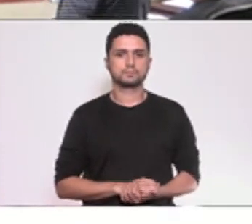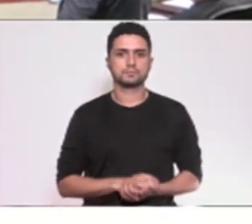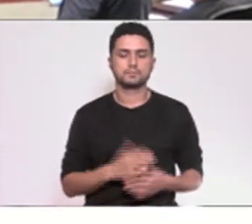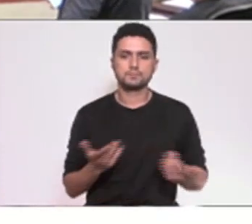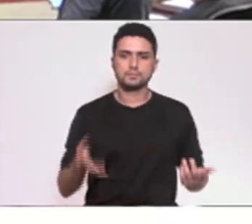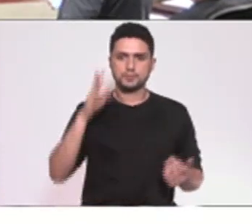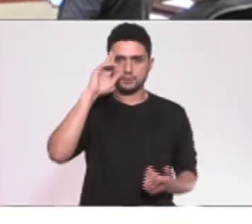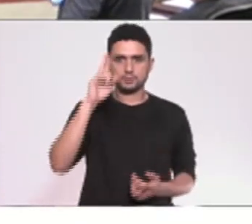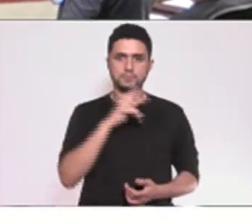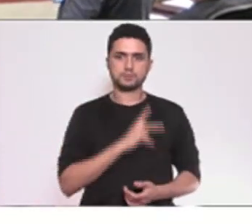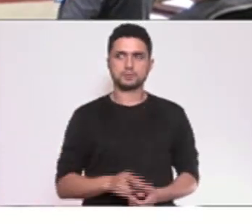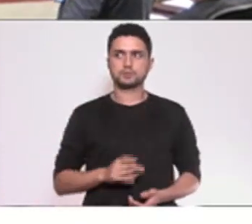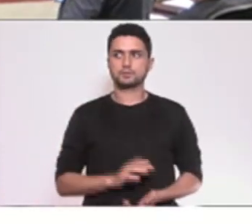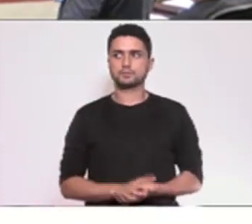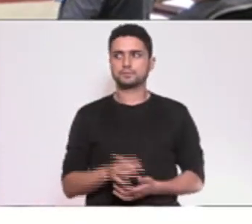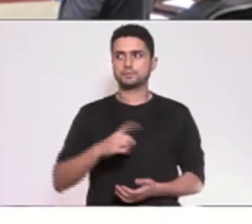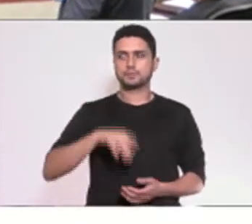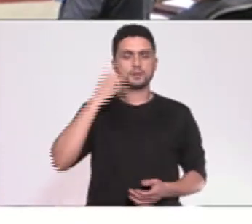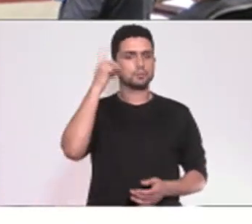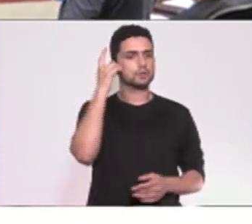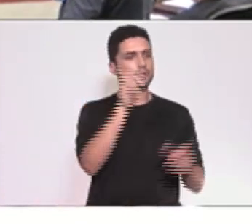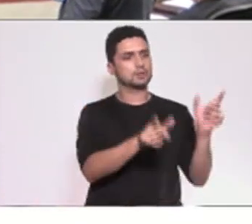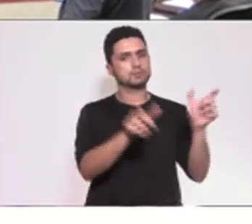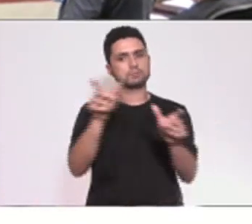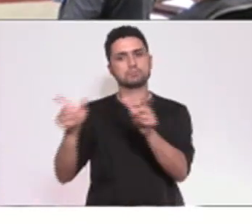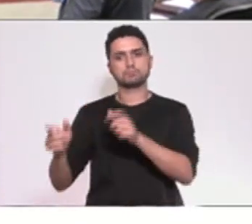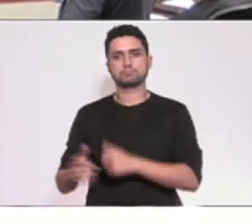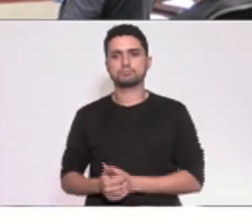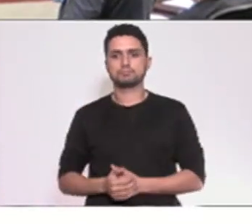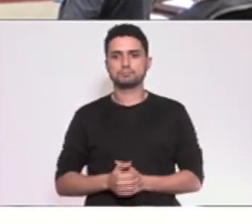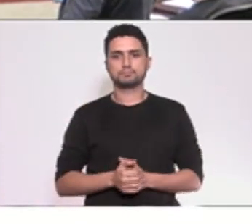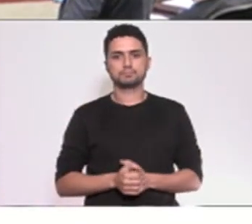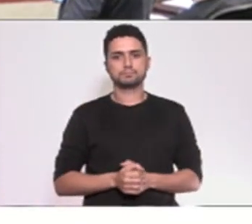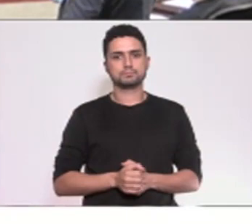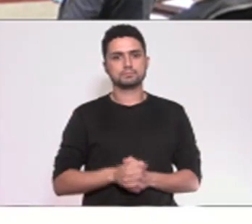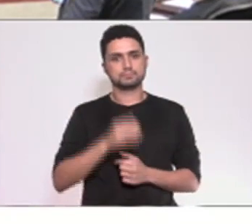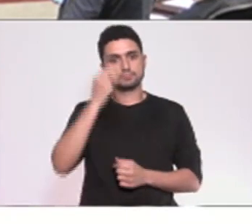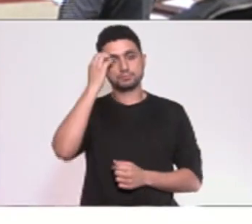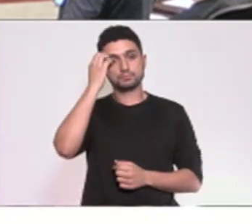Senhor presidente, senhores deputados.